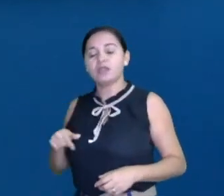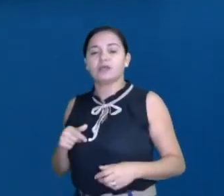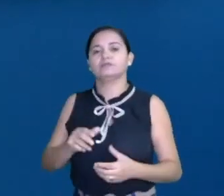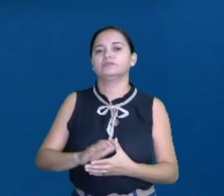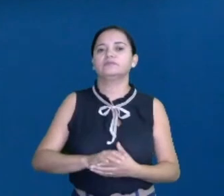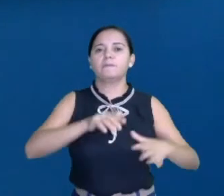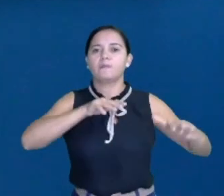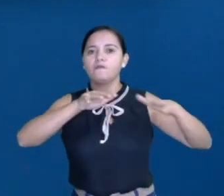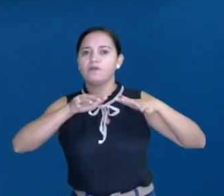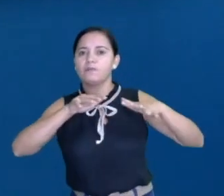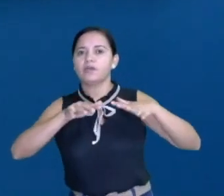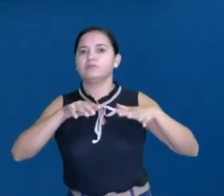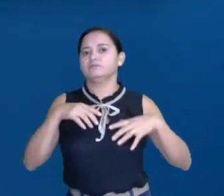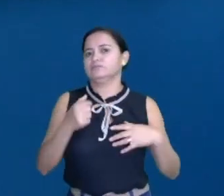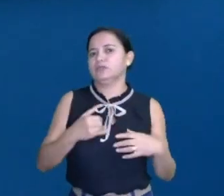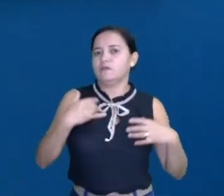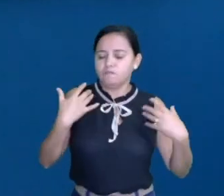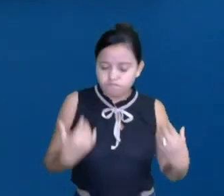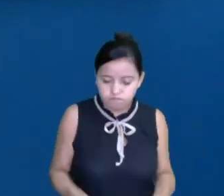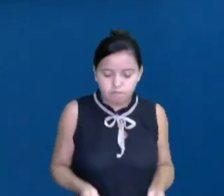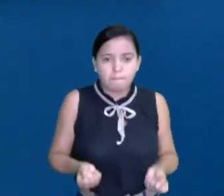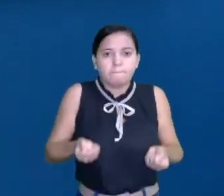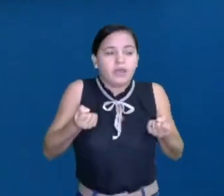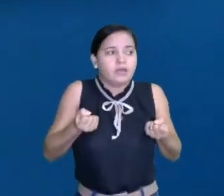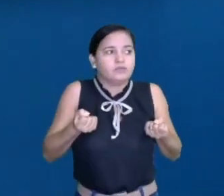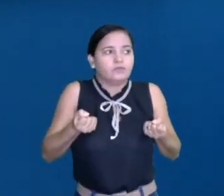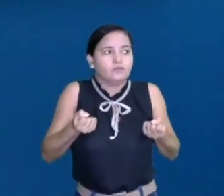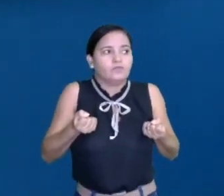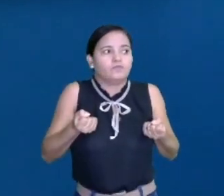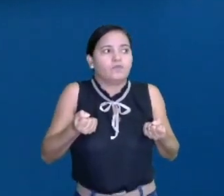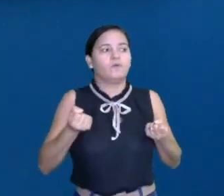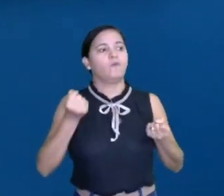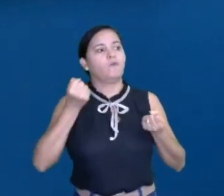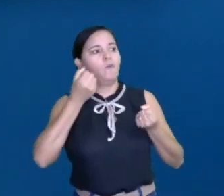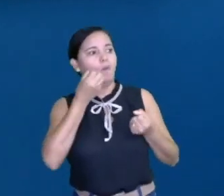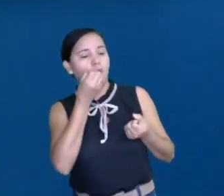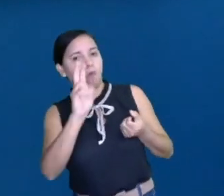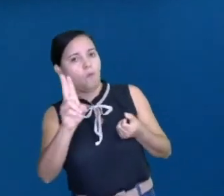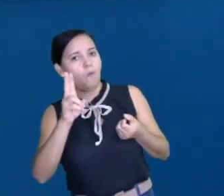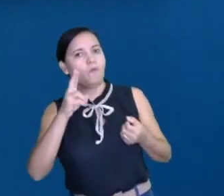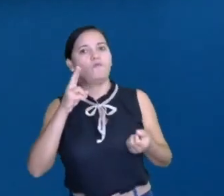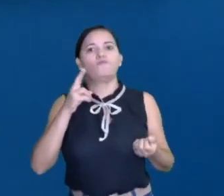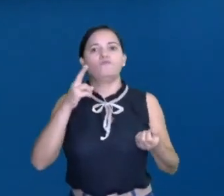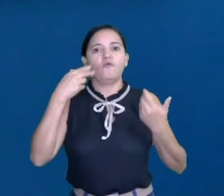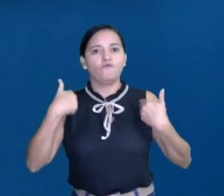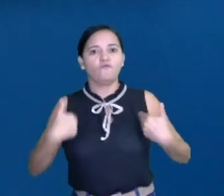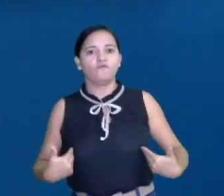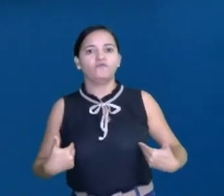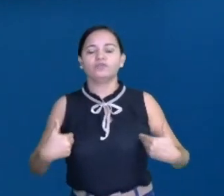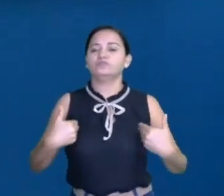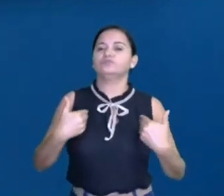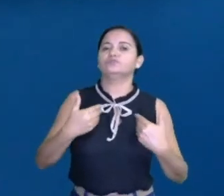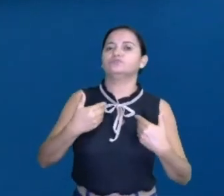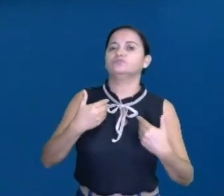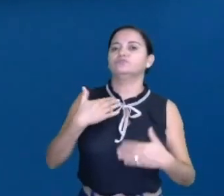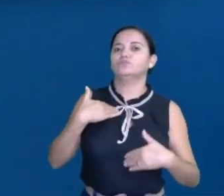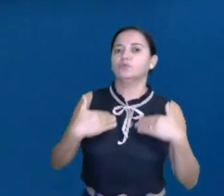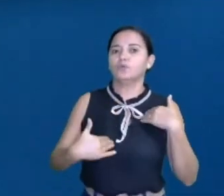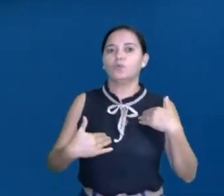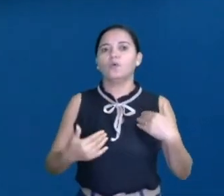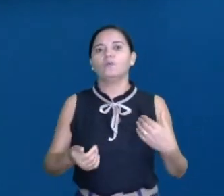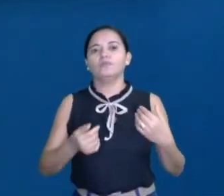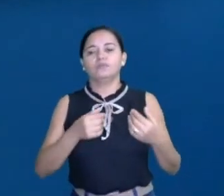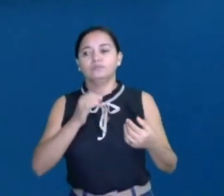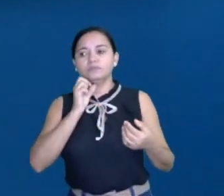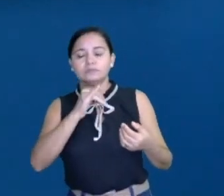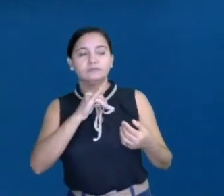Então ele levanta o peso que está na mão com uma parte fixa do cotovelo, levantando aqui no meio do